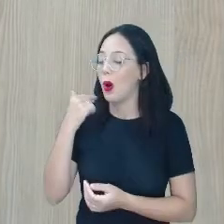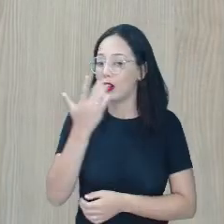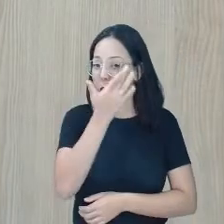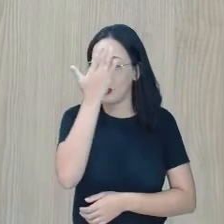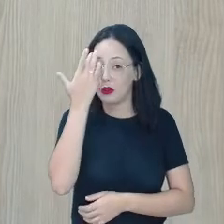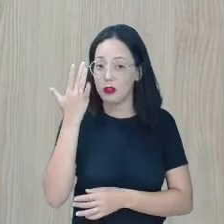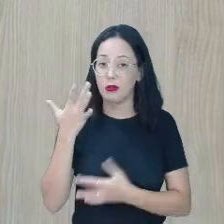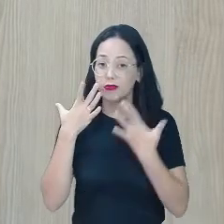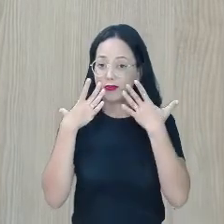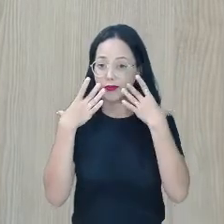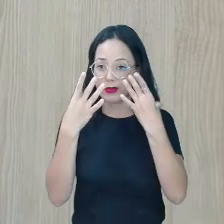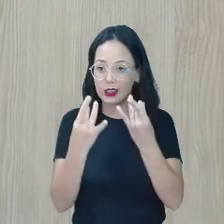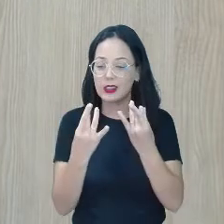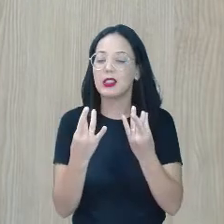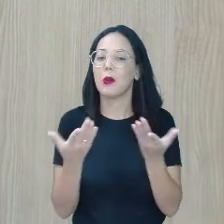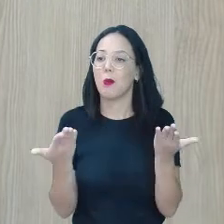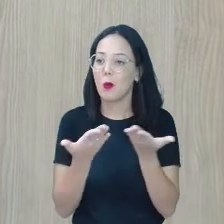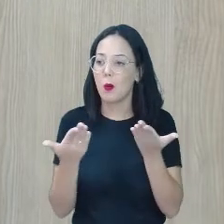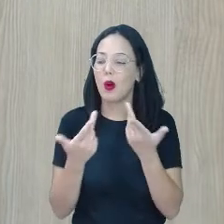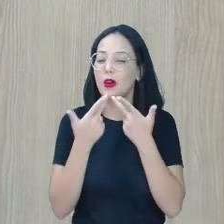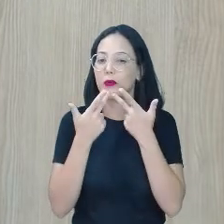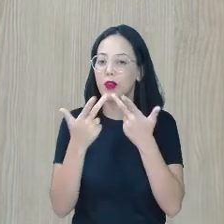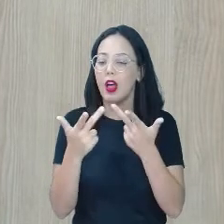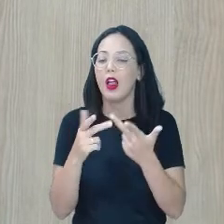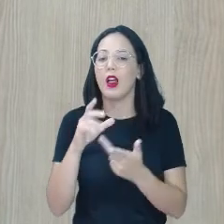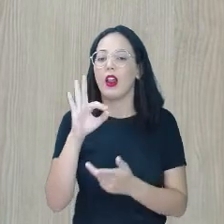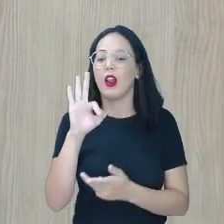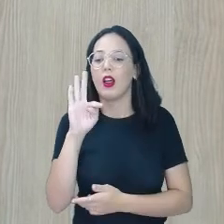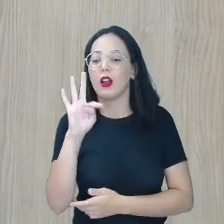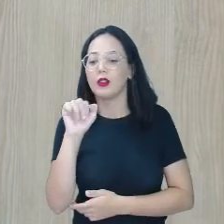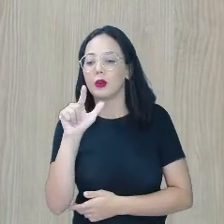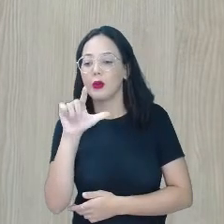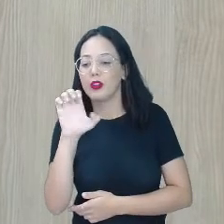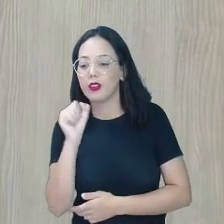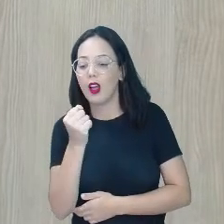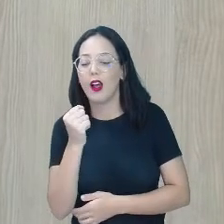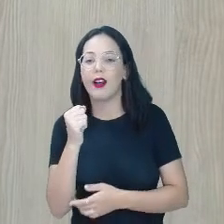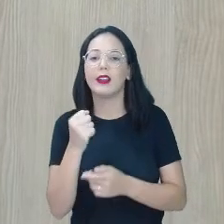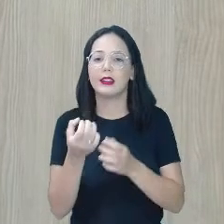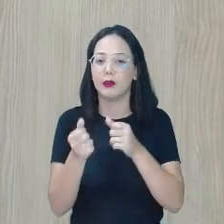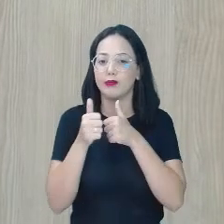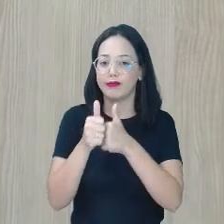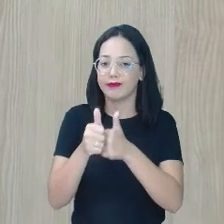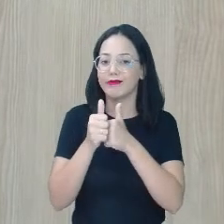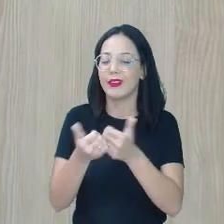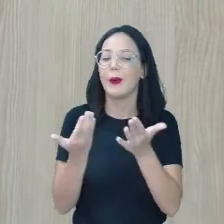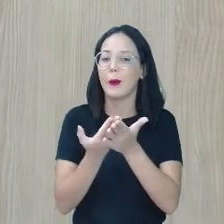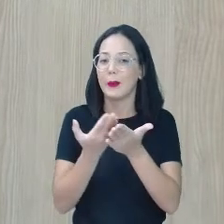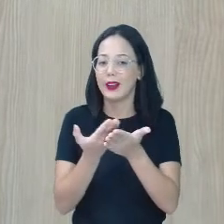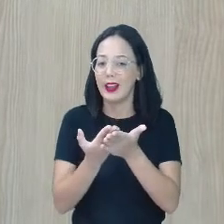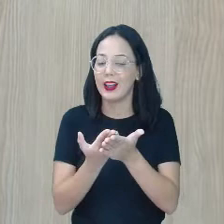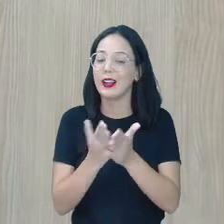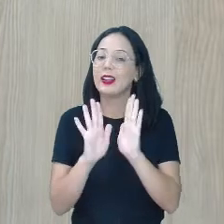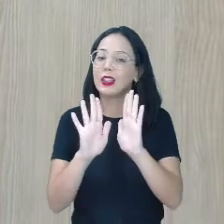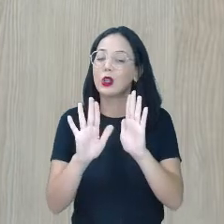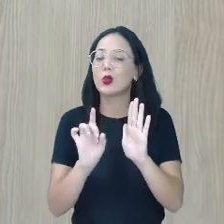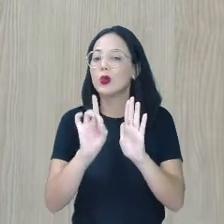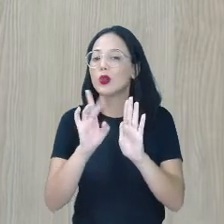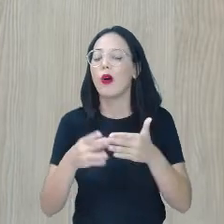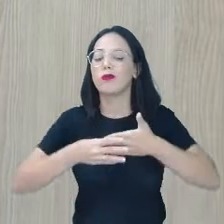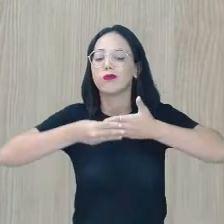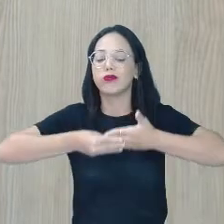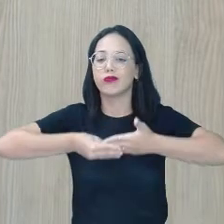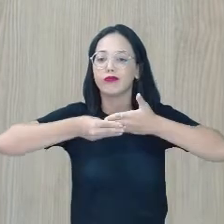né? Estão uns comentários, né? O Pitágoras, Tales, né? Então, estão acompanhando aqui a aula, só apenas cumprimentando